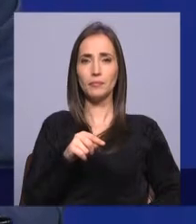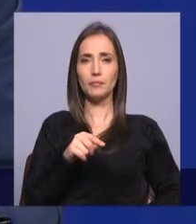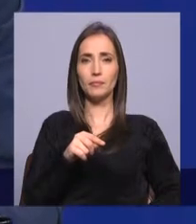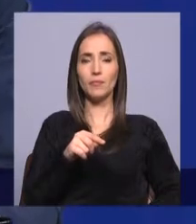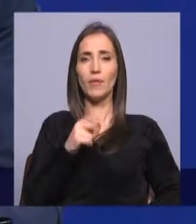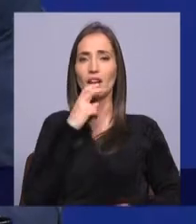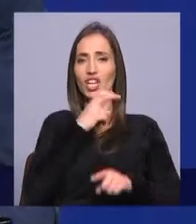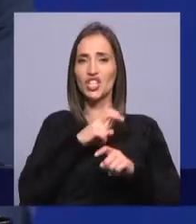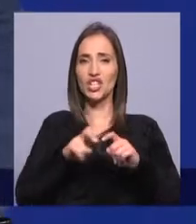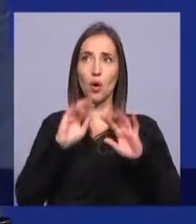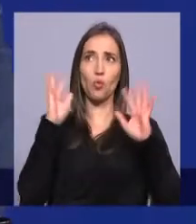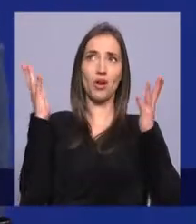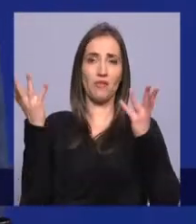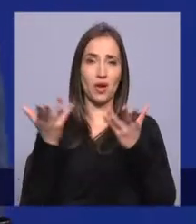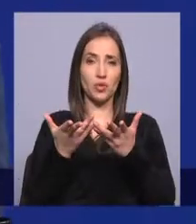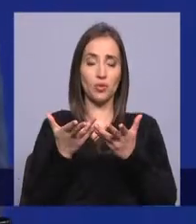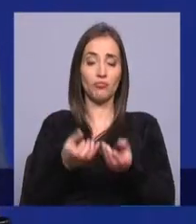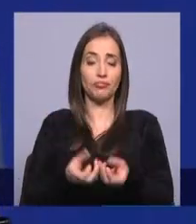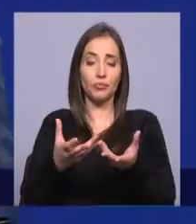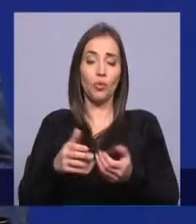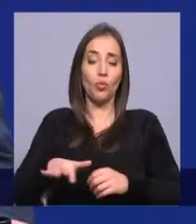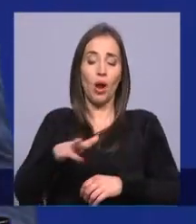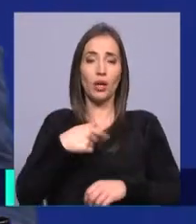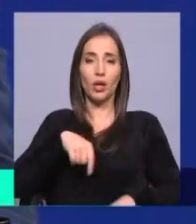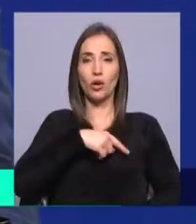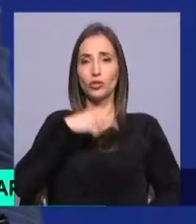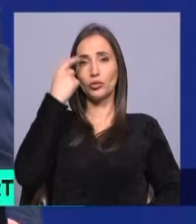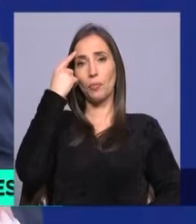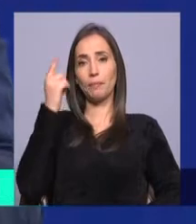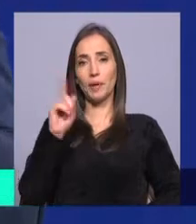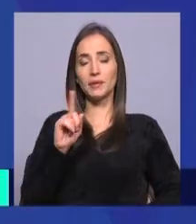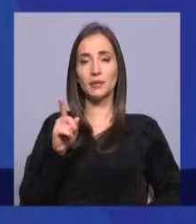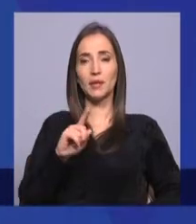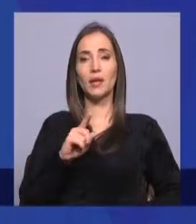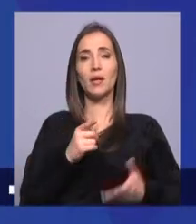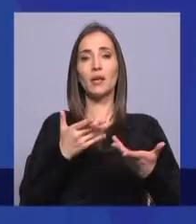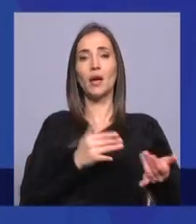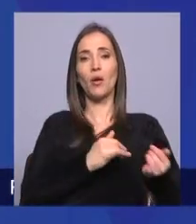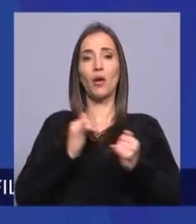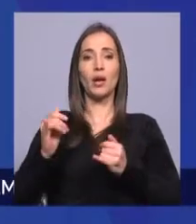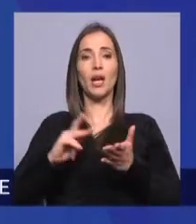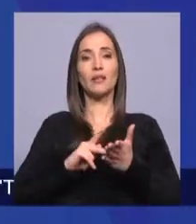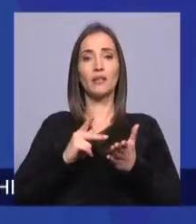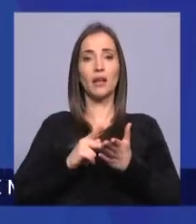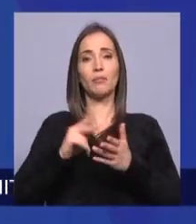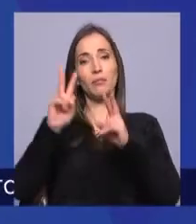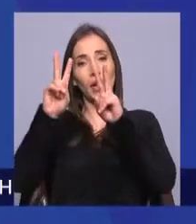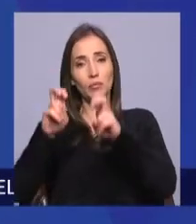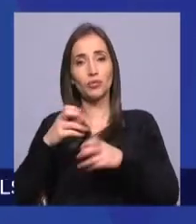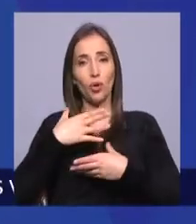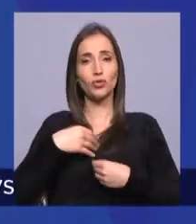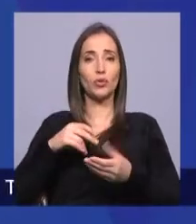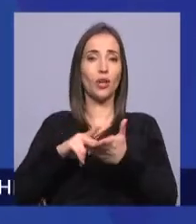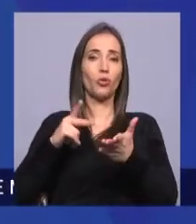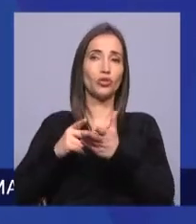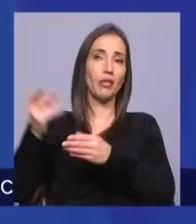do universo num local que nós não estávamos propriamente à espera. E agora, temas que eu gosto muito, da transferência de tecnologia entre o espaço e a Terra e o espaço.